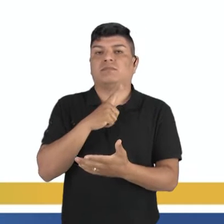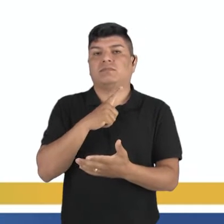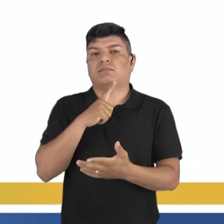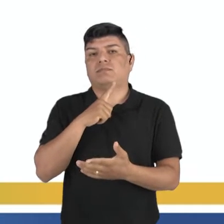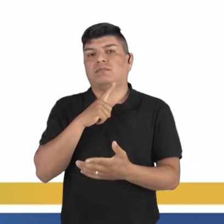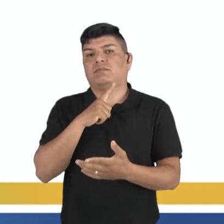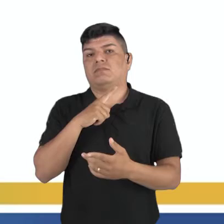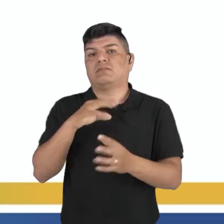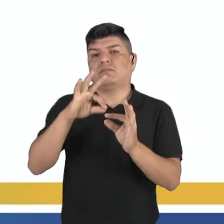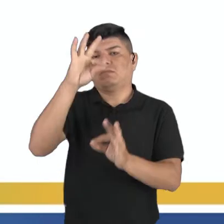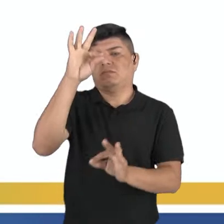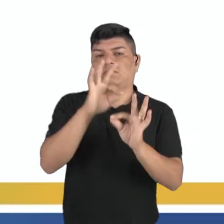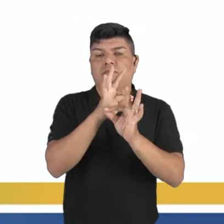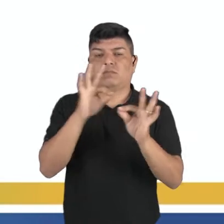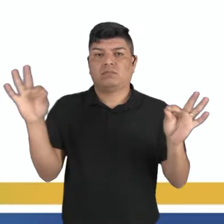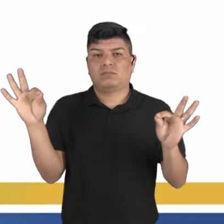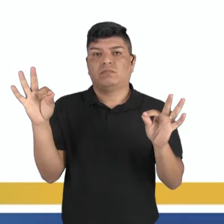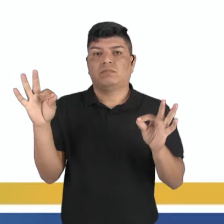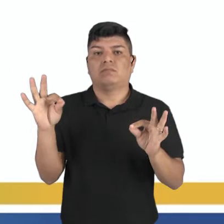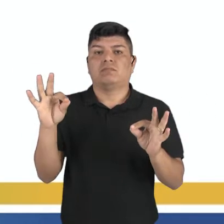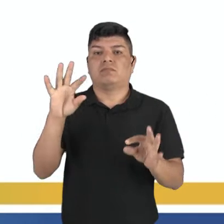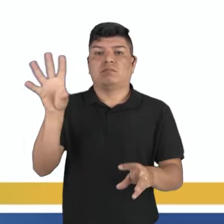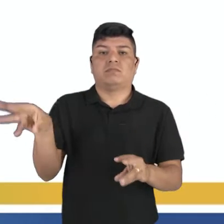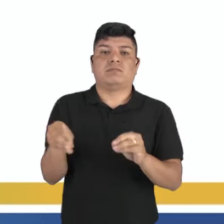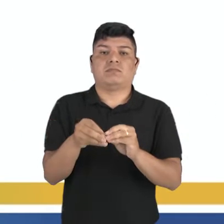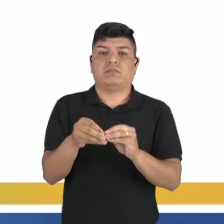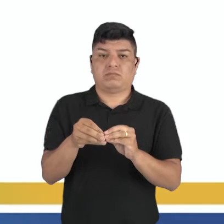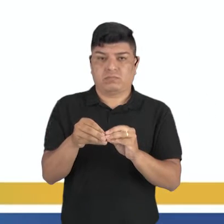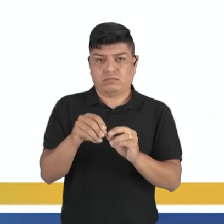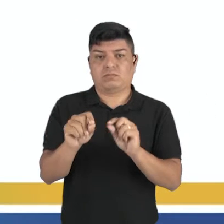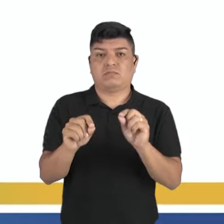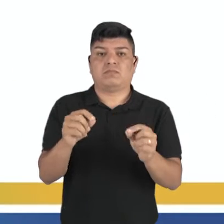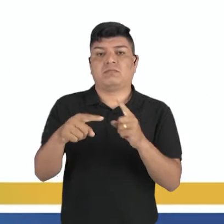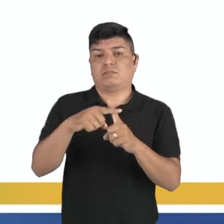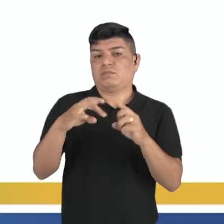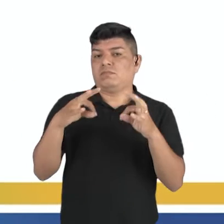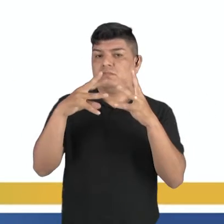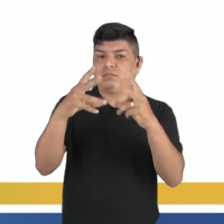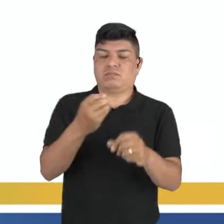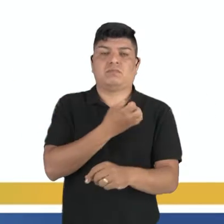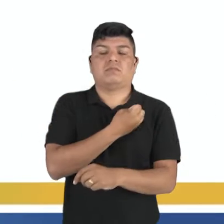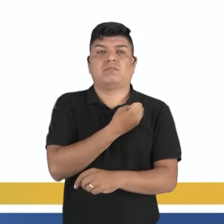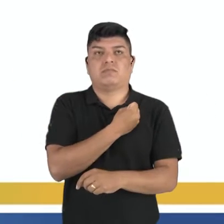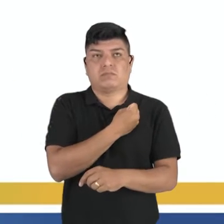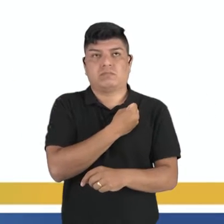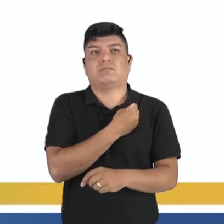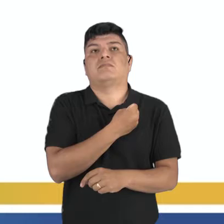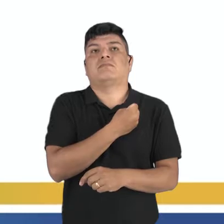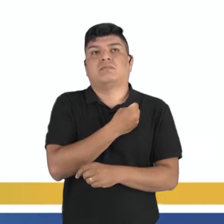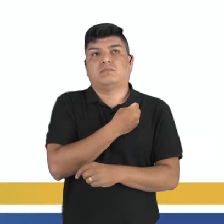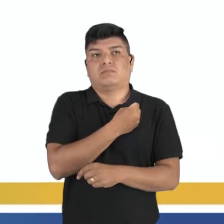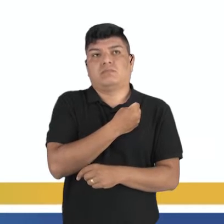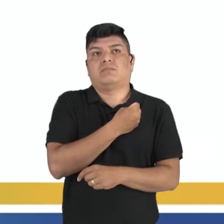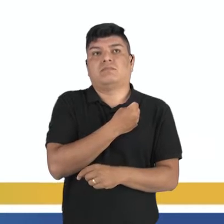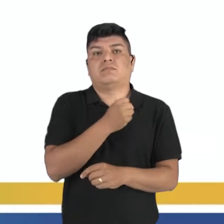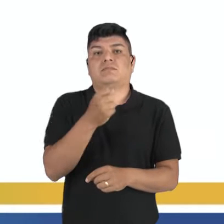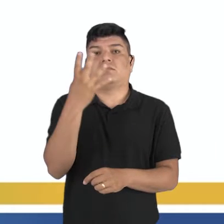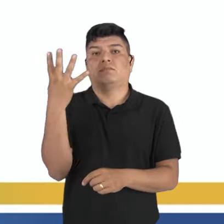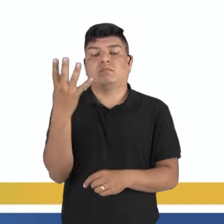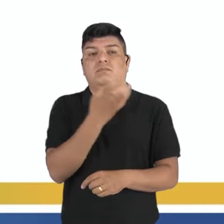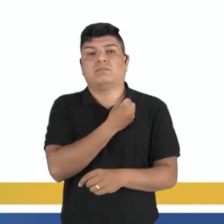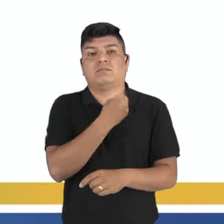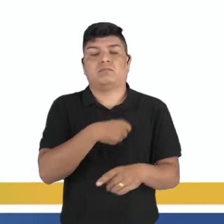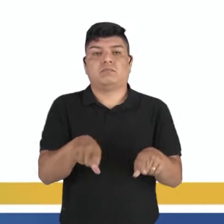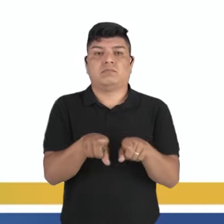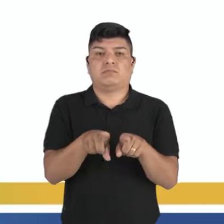uma medida de tendência que será definida, então, pelo quociente entre a soma de todos esses números, pela quantidade